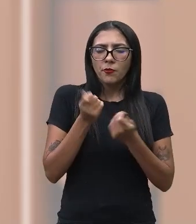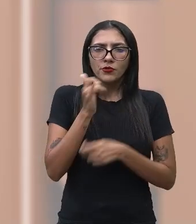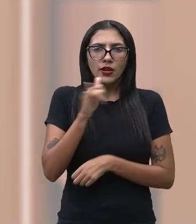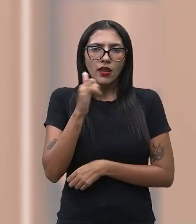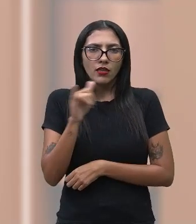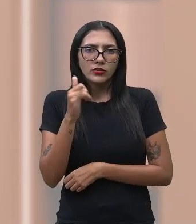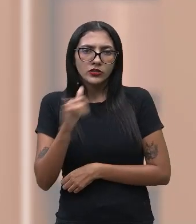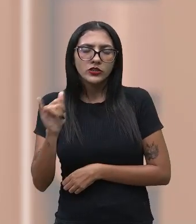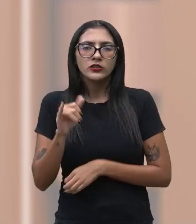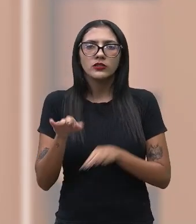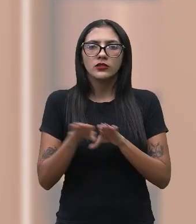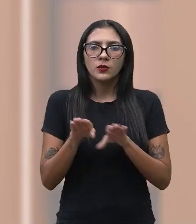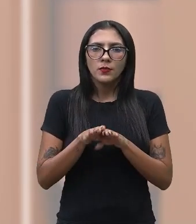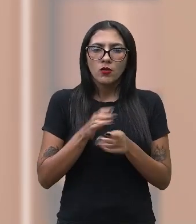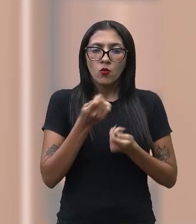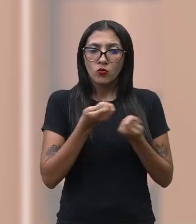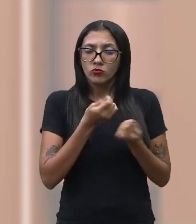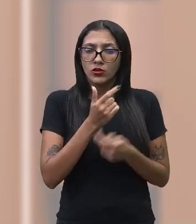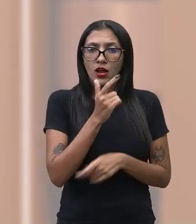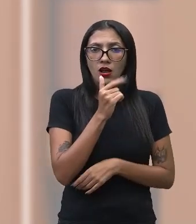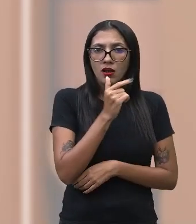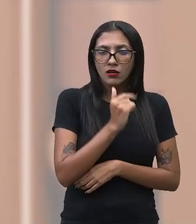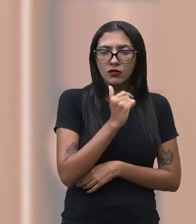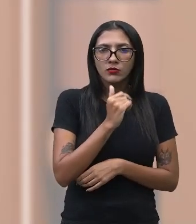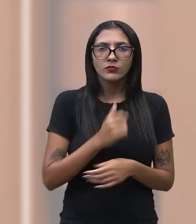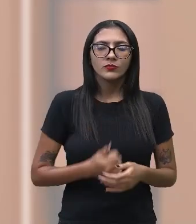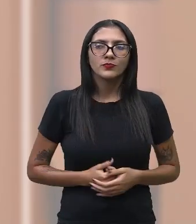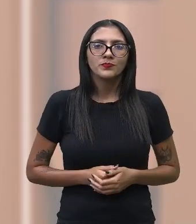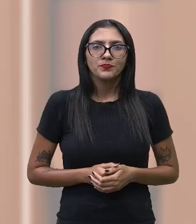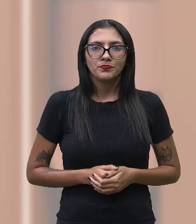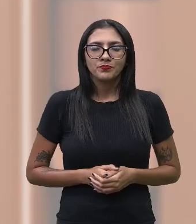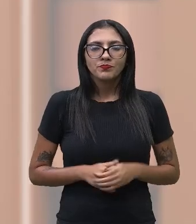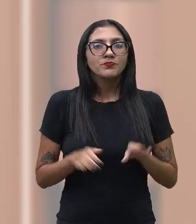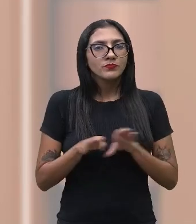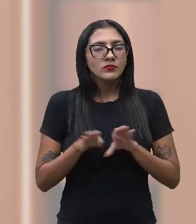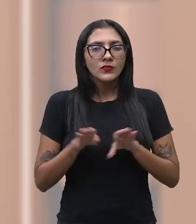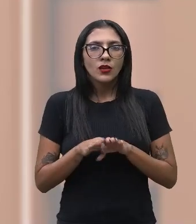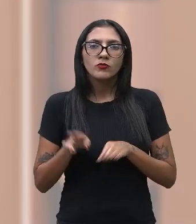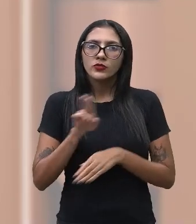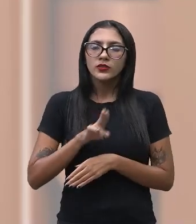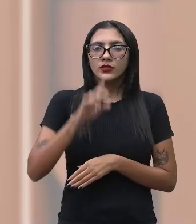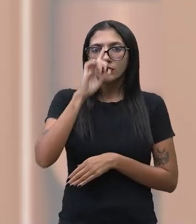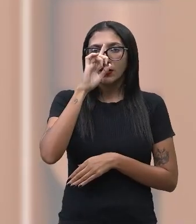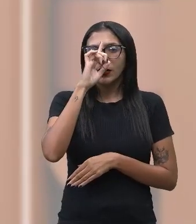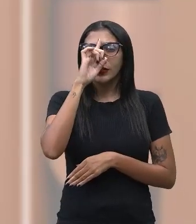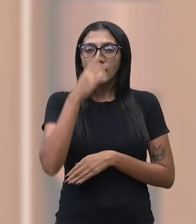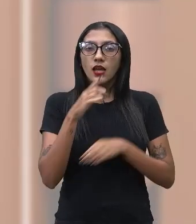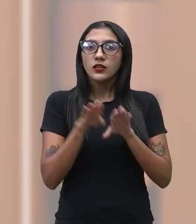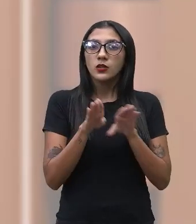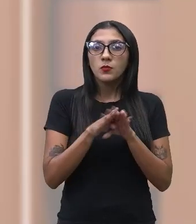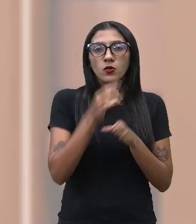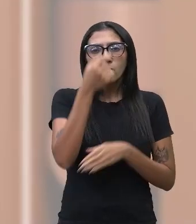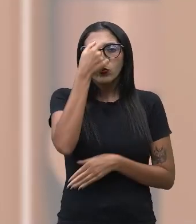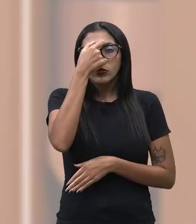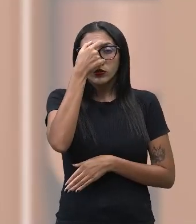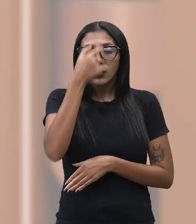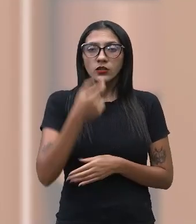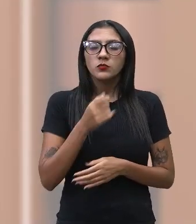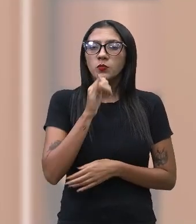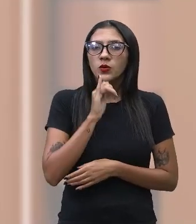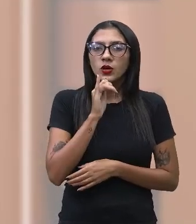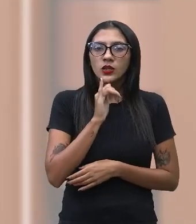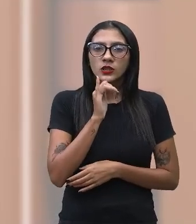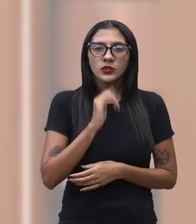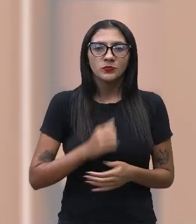através do uso racional da água, né, adotando, por exemplo, lá, na verdade, diminuindo a questão do